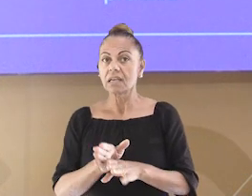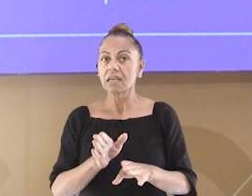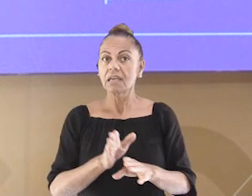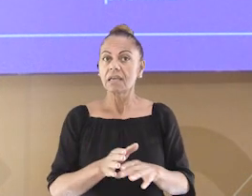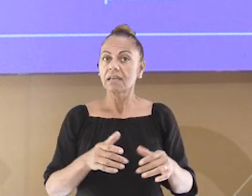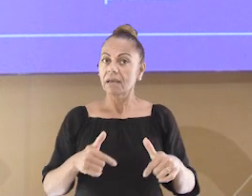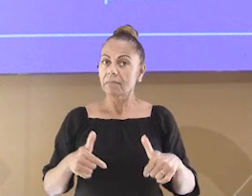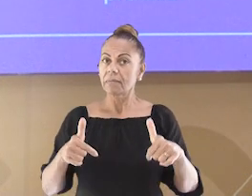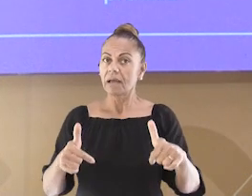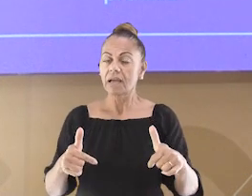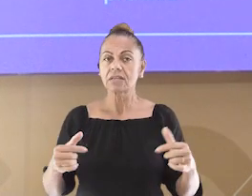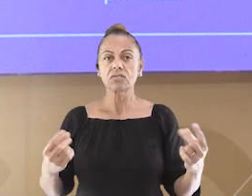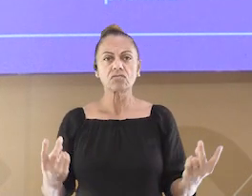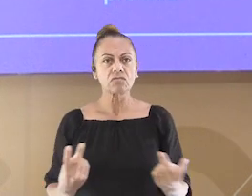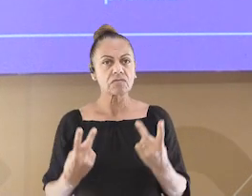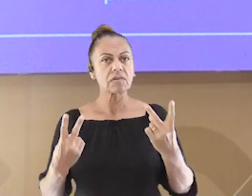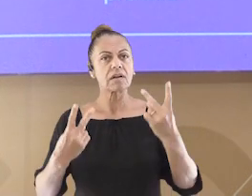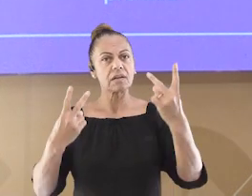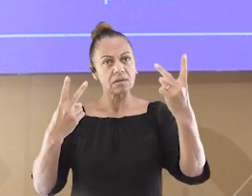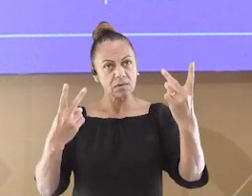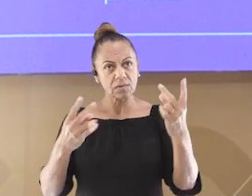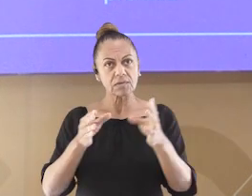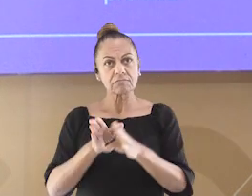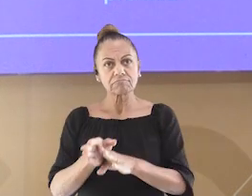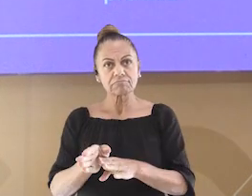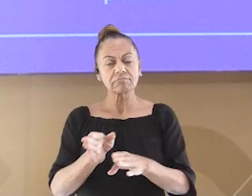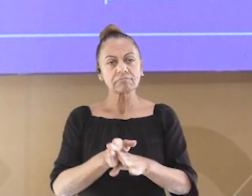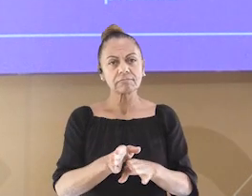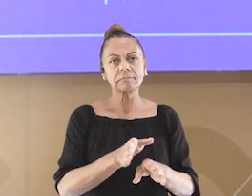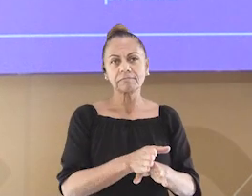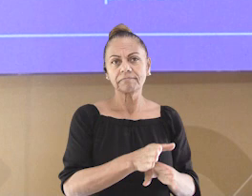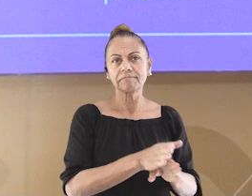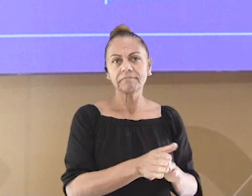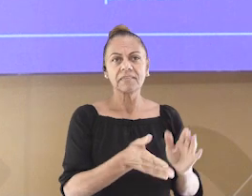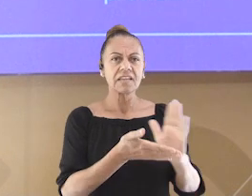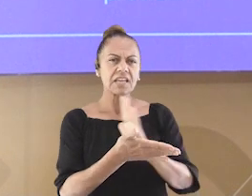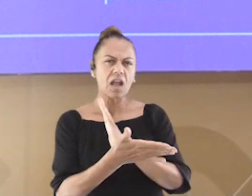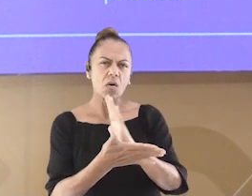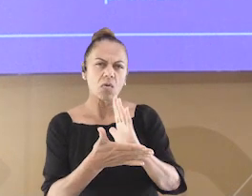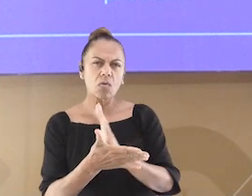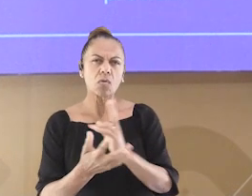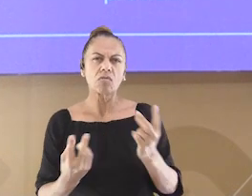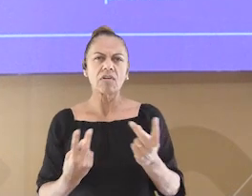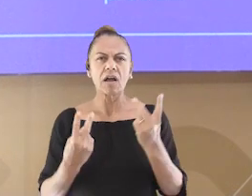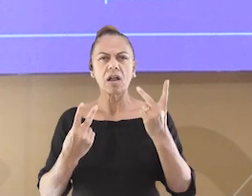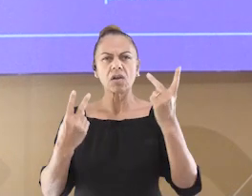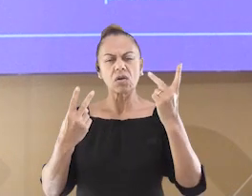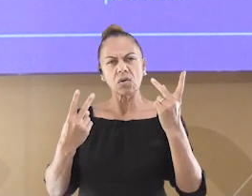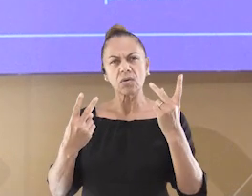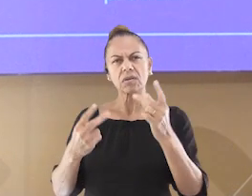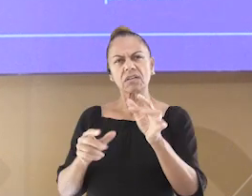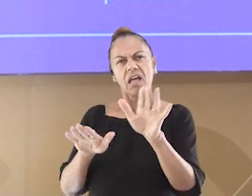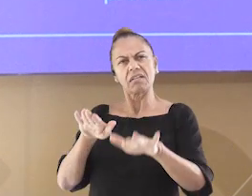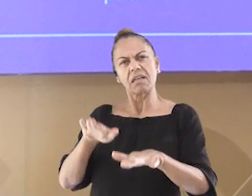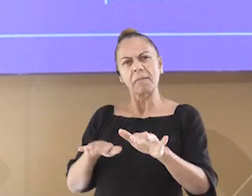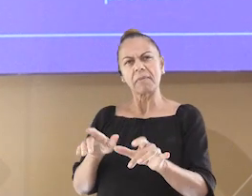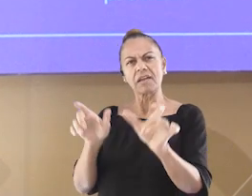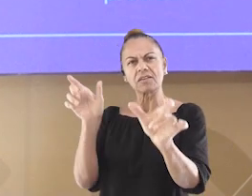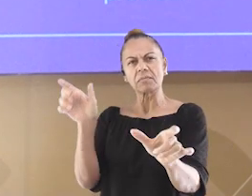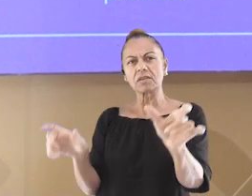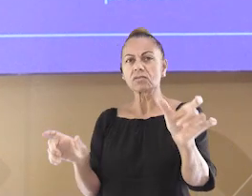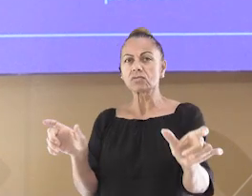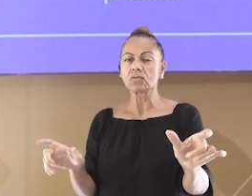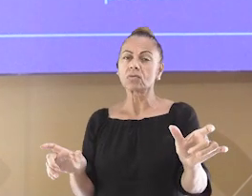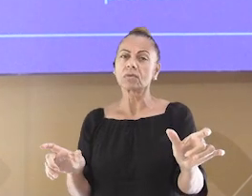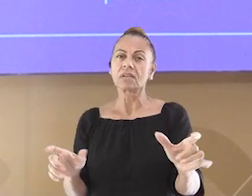religiões orientam seus fiéis na prática de princípios e valores que guiam no seu dia a dia. Alguns valores